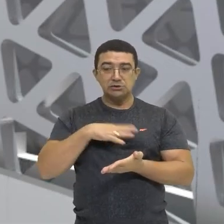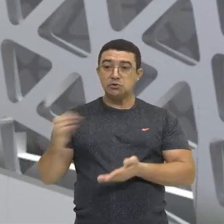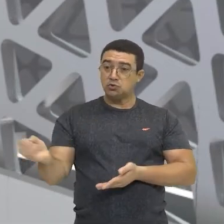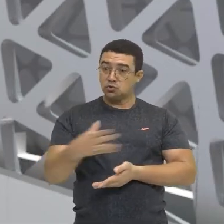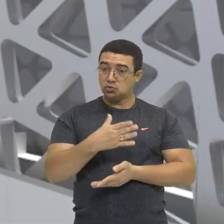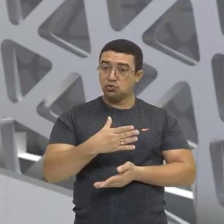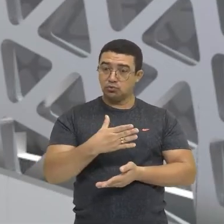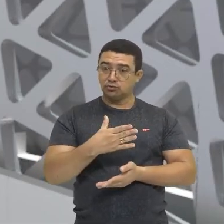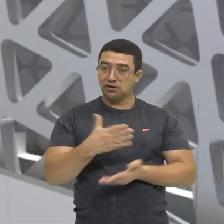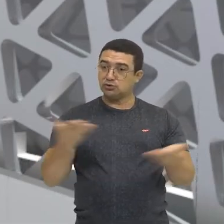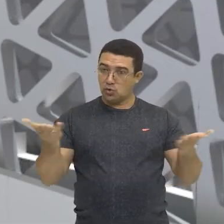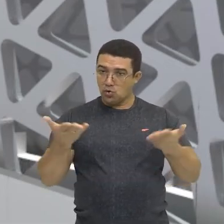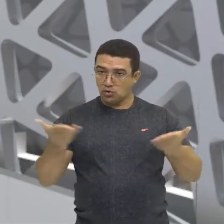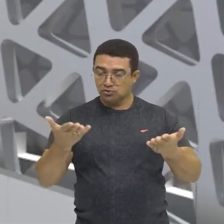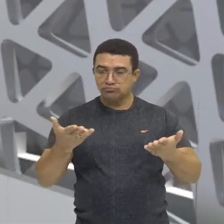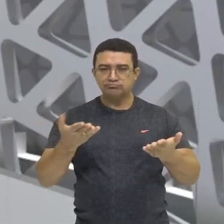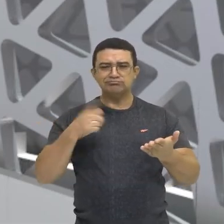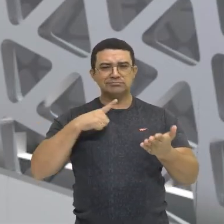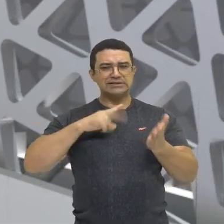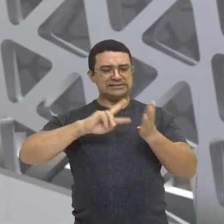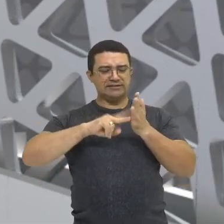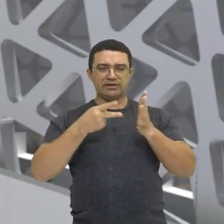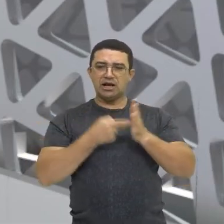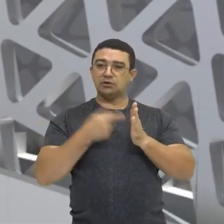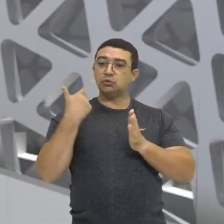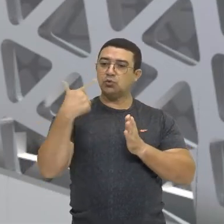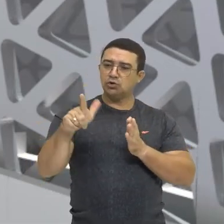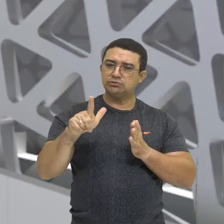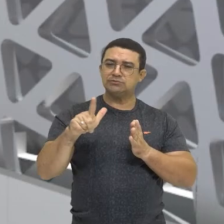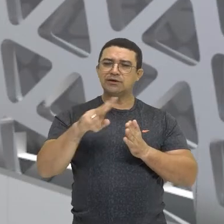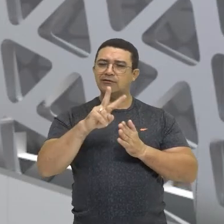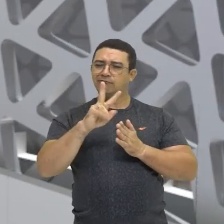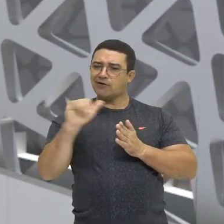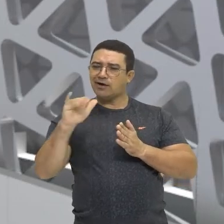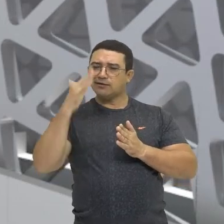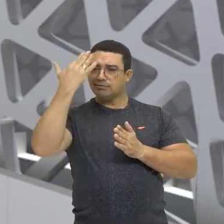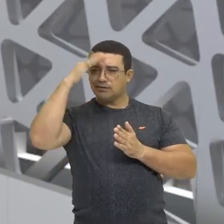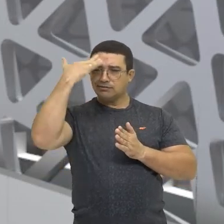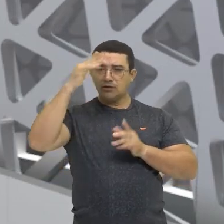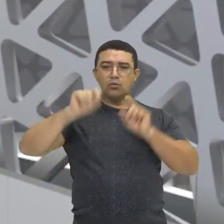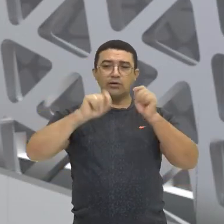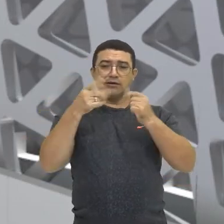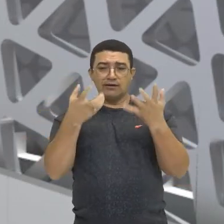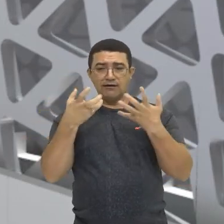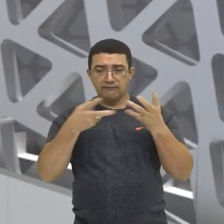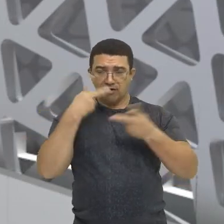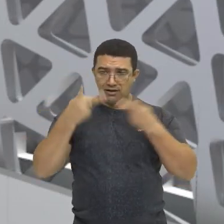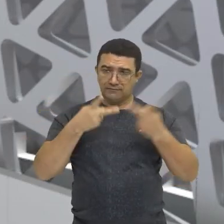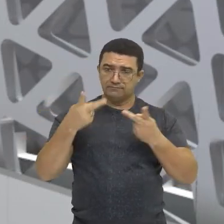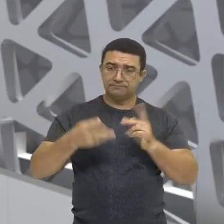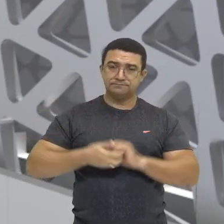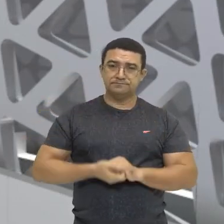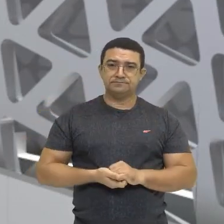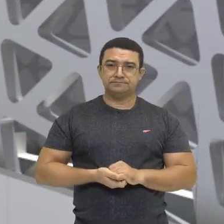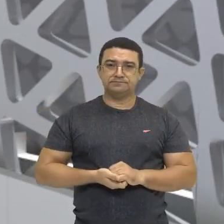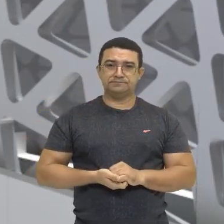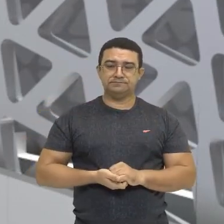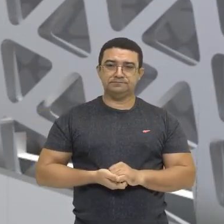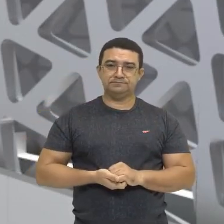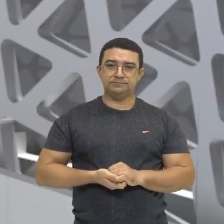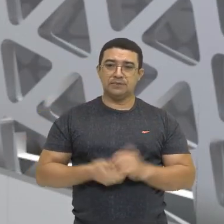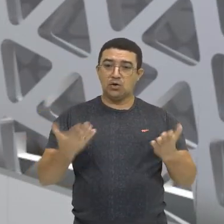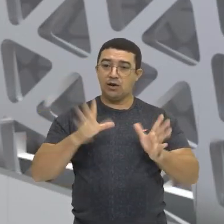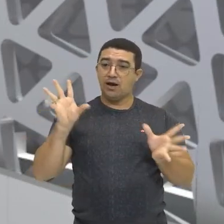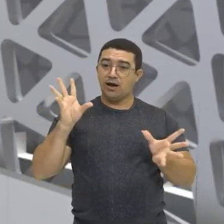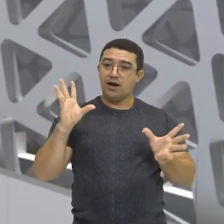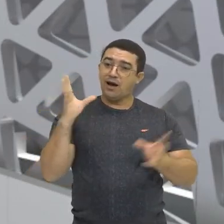outros sentidos, você vai compreendendo o que é que ele está querendo dizer. Agora, vamos